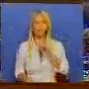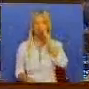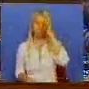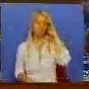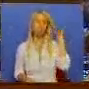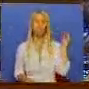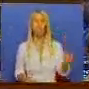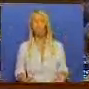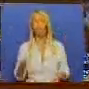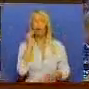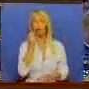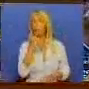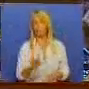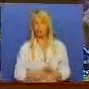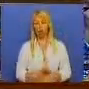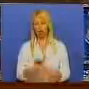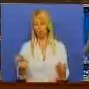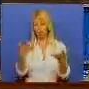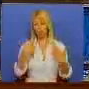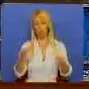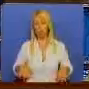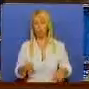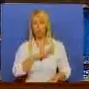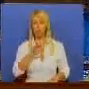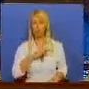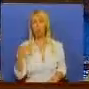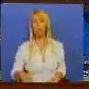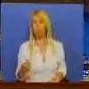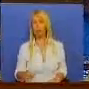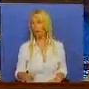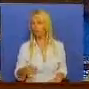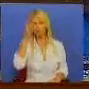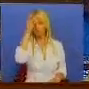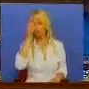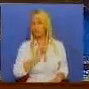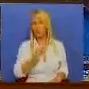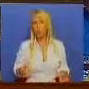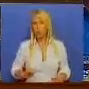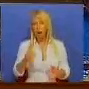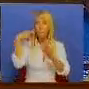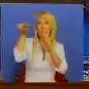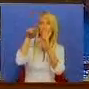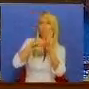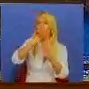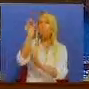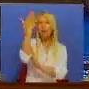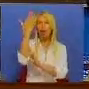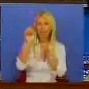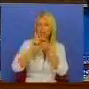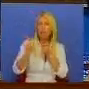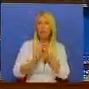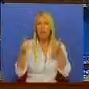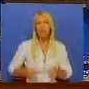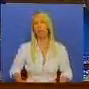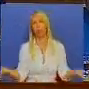E, como disse no início e termino, Sr. Presidente, não nos parece que as prioridades estejam corretamente definidas, pelo que nos